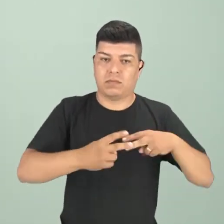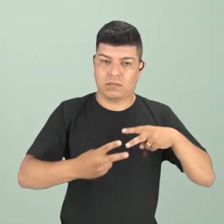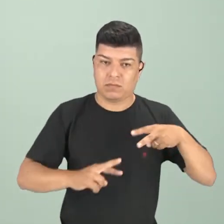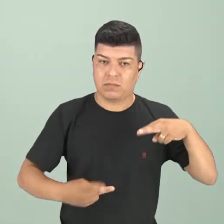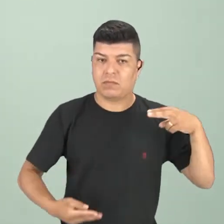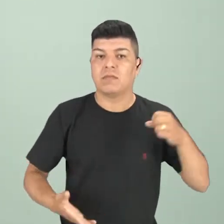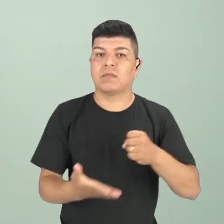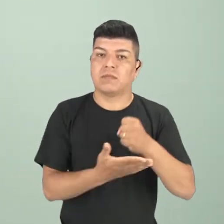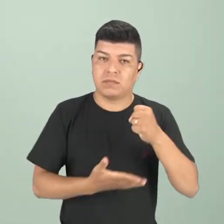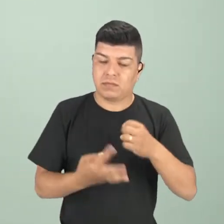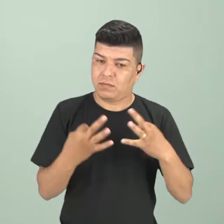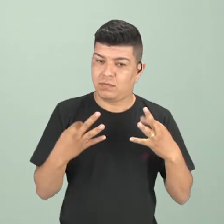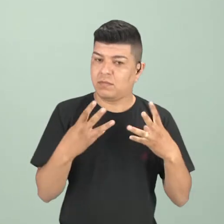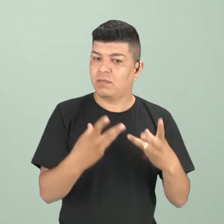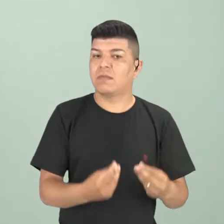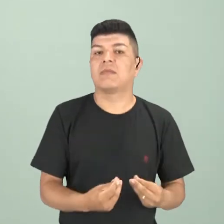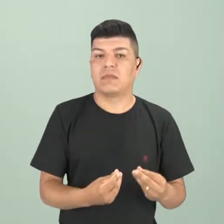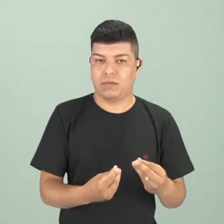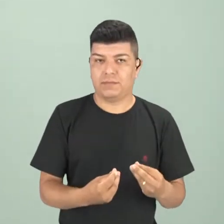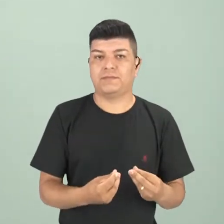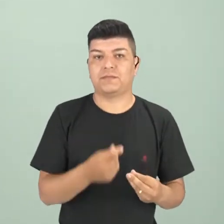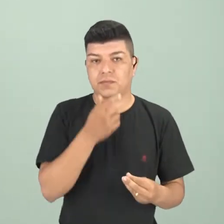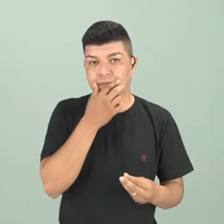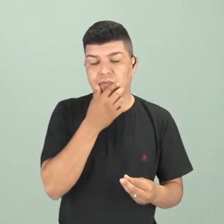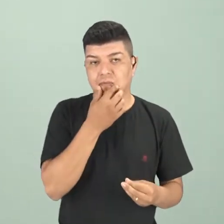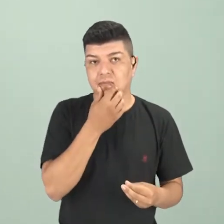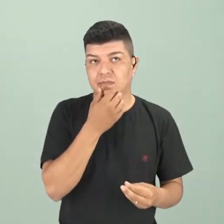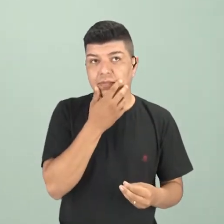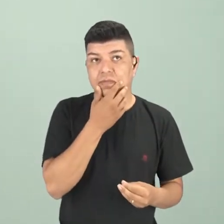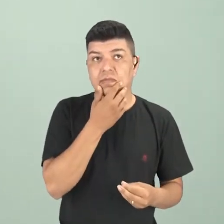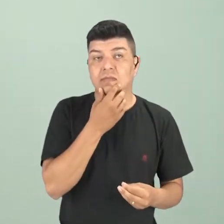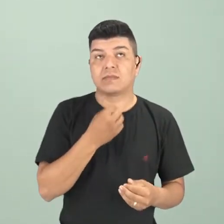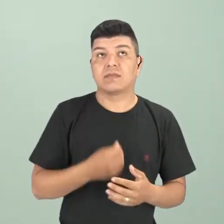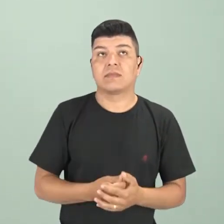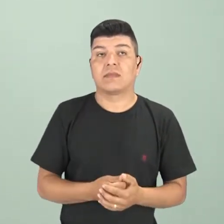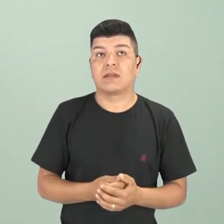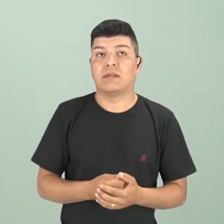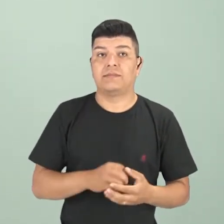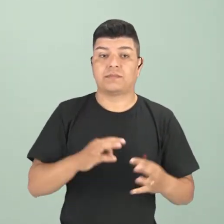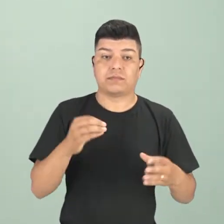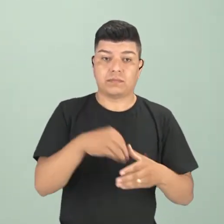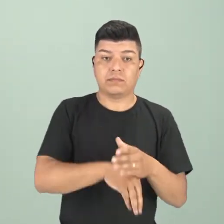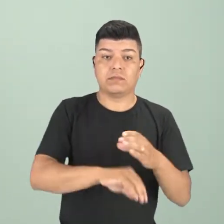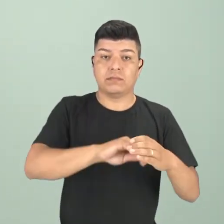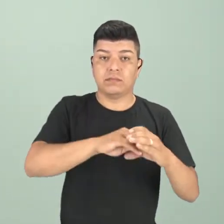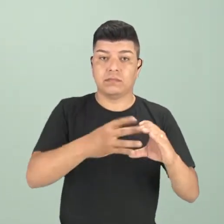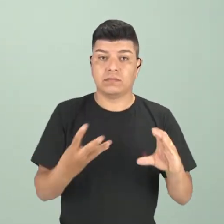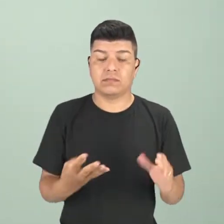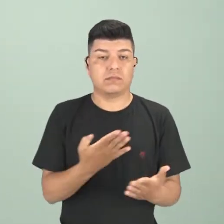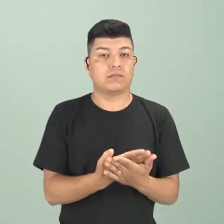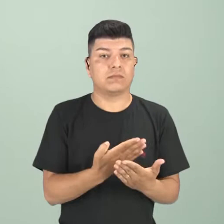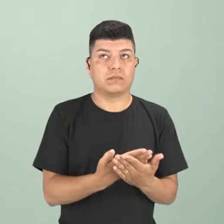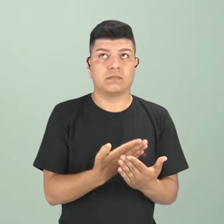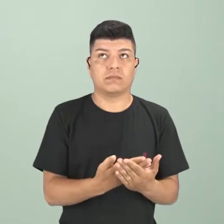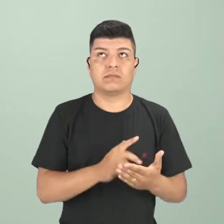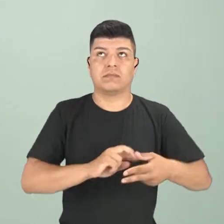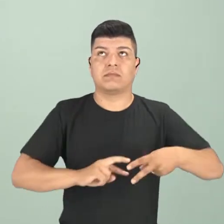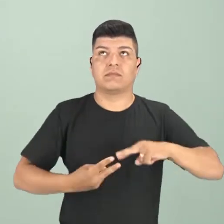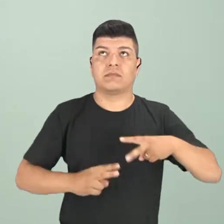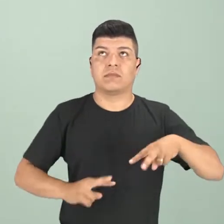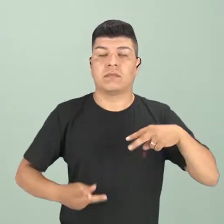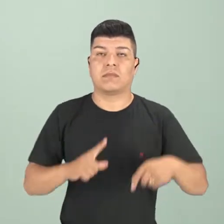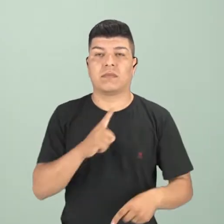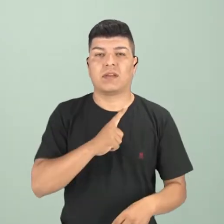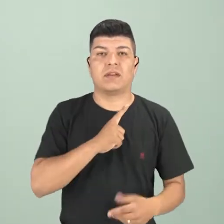ele é a base né como eu disse antes dentre a as características do estudo da